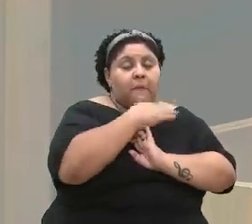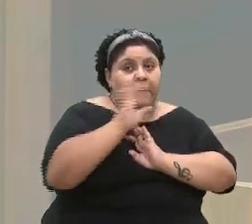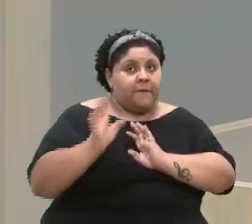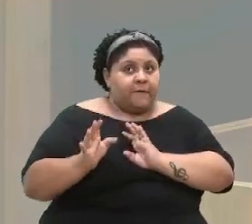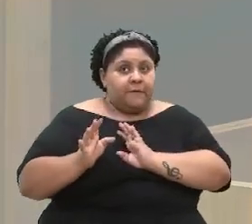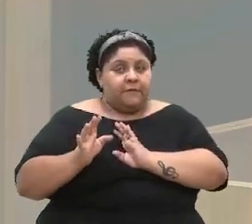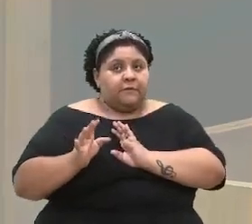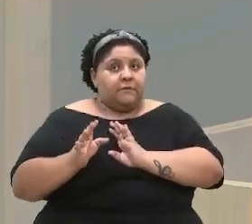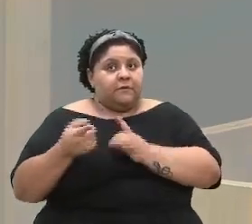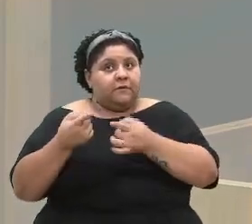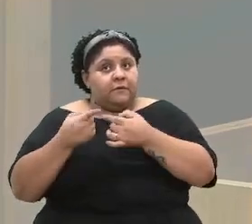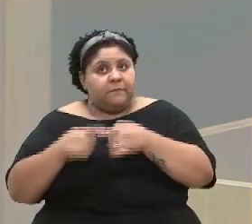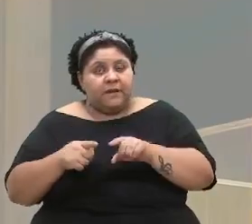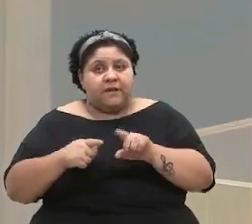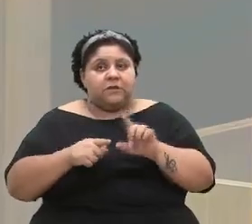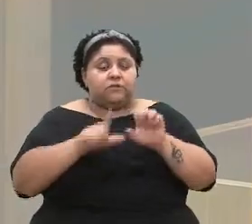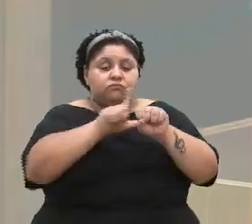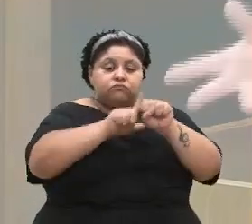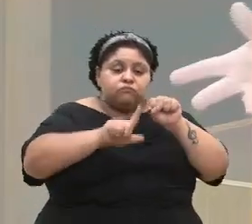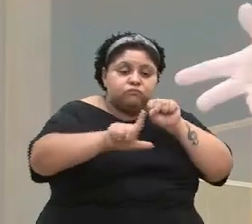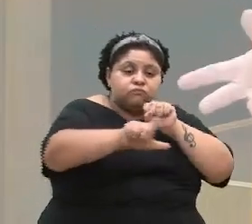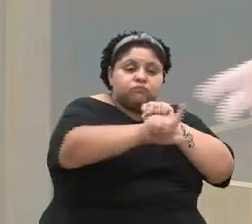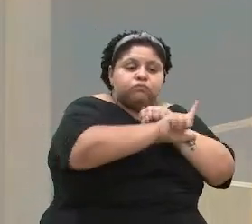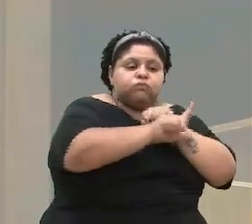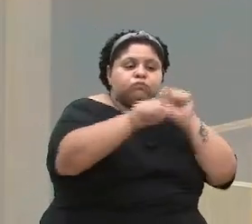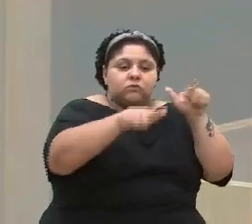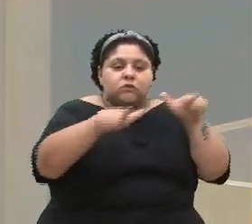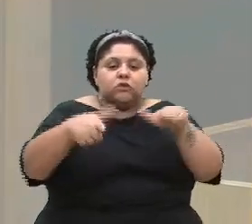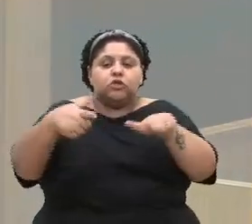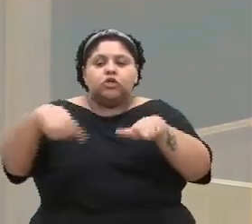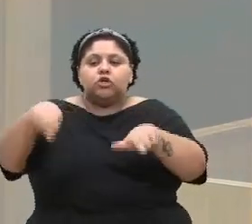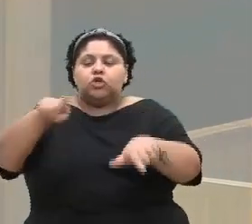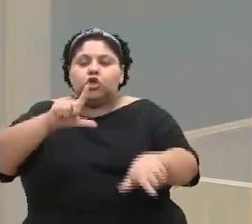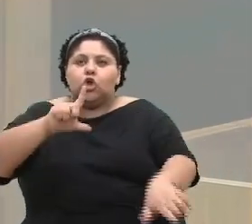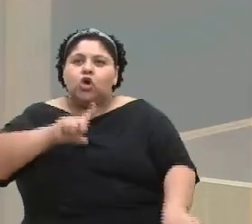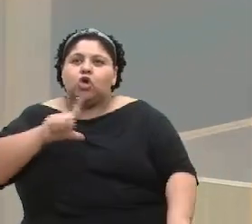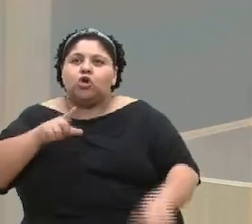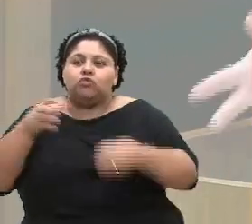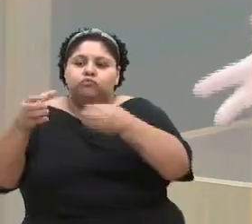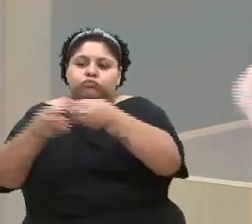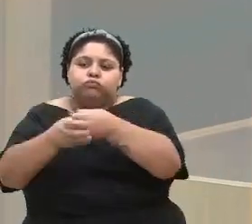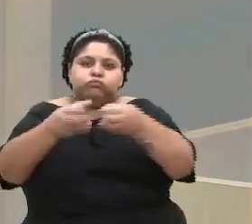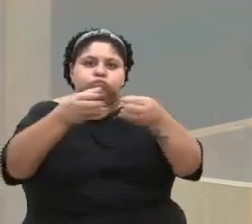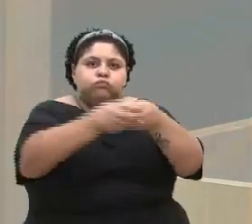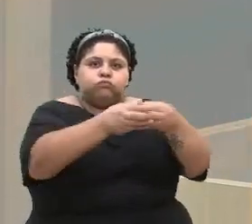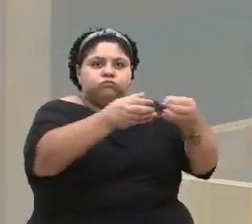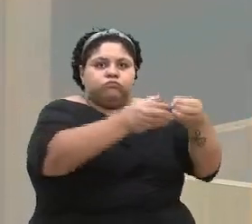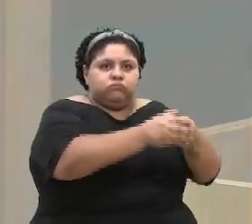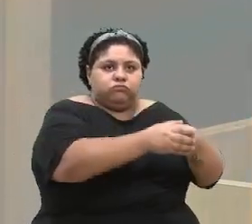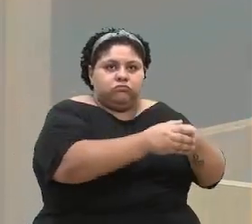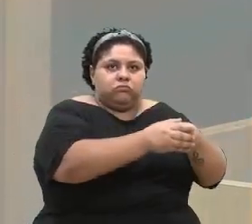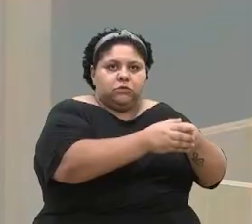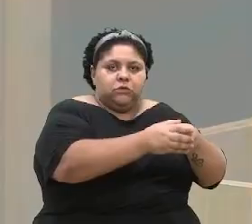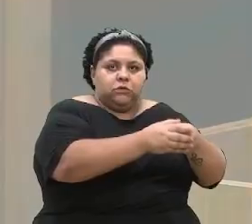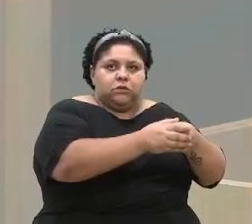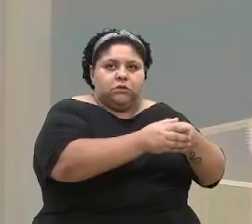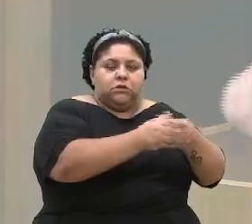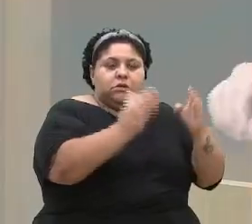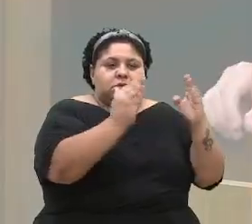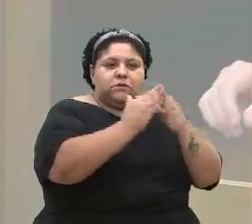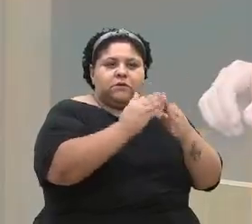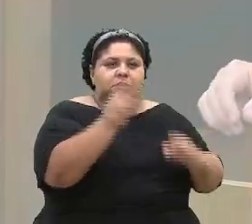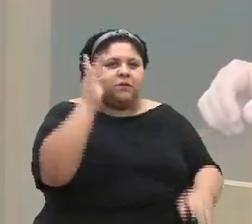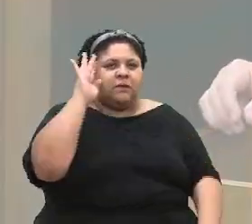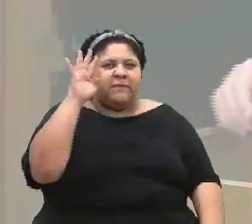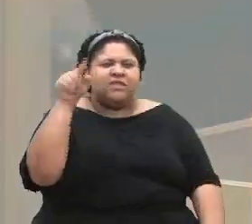em virtude dos loteamentos, em virtude das localidades, nós temos grupos, né, de associações de moradores. Imaginem